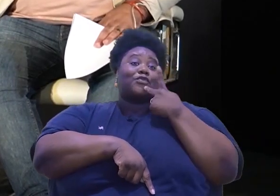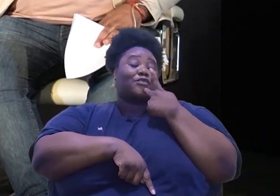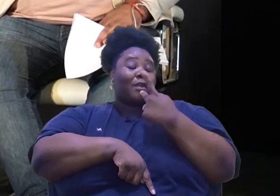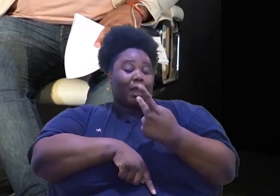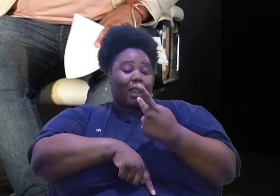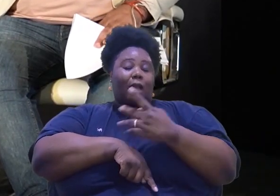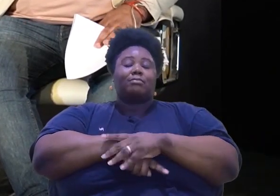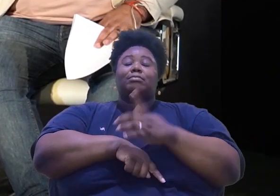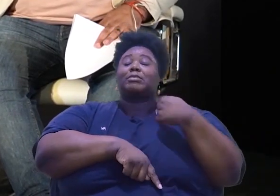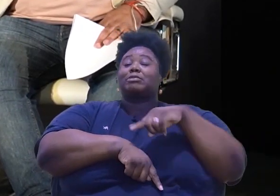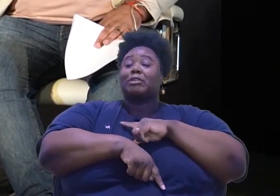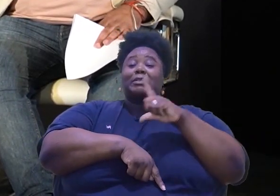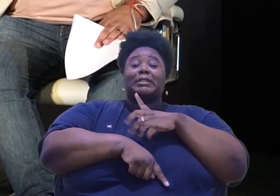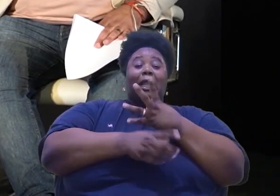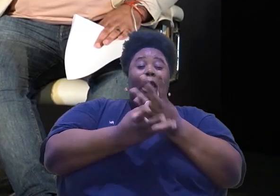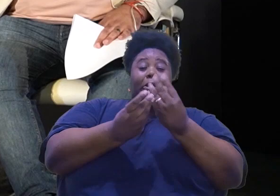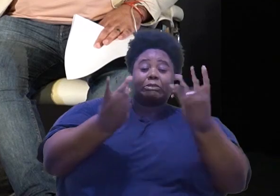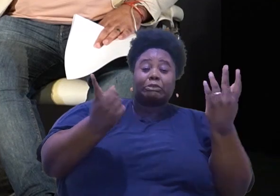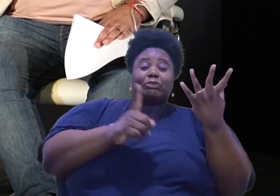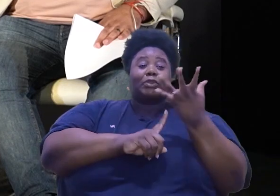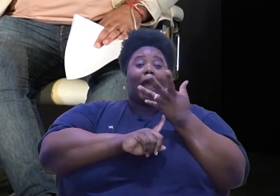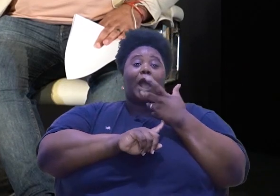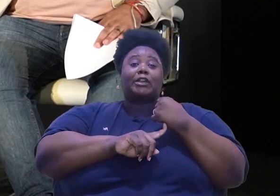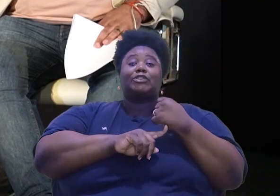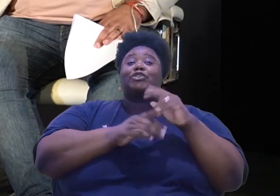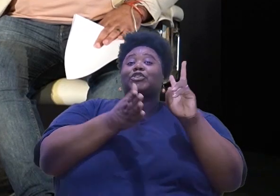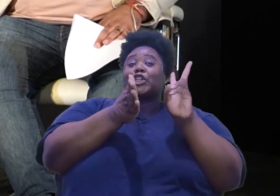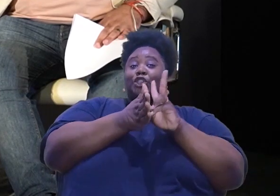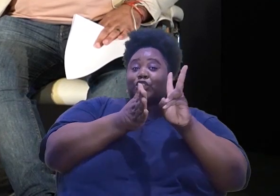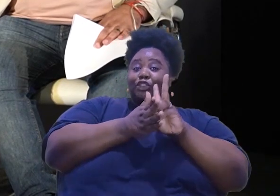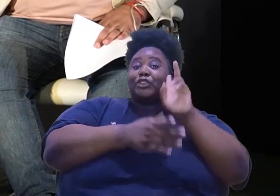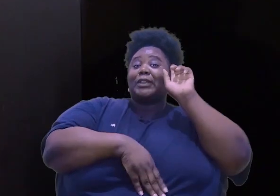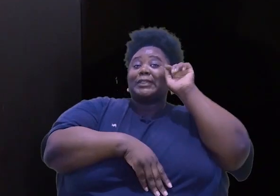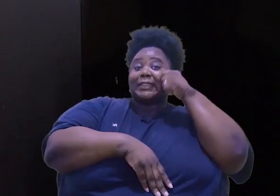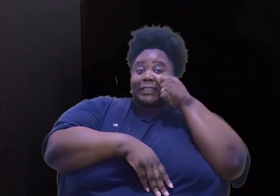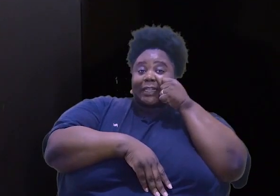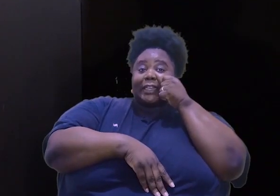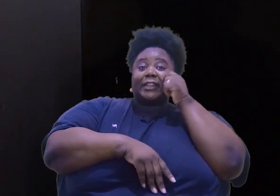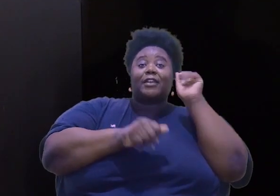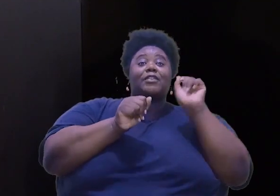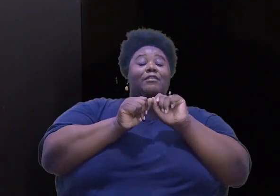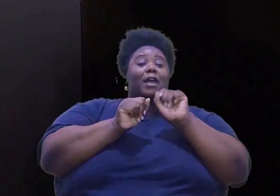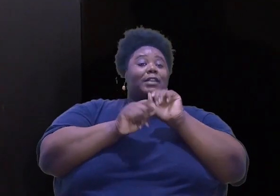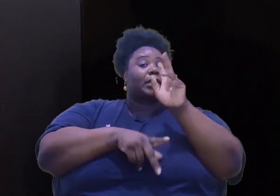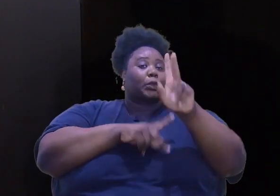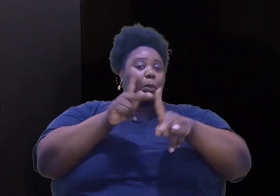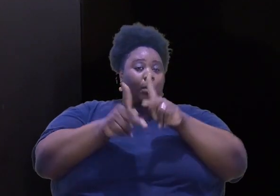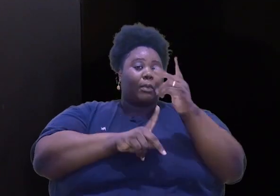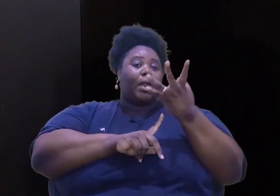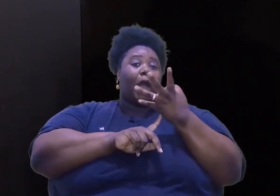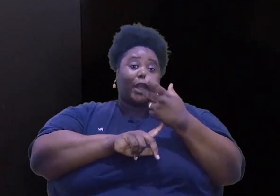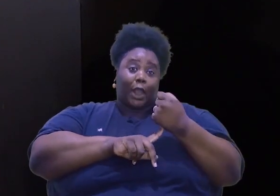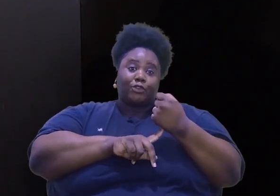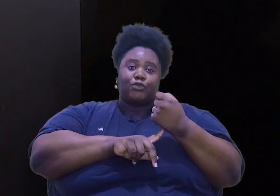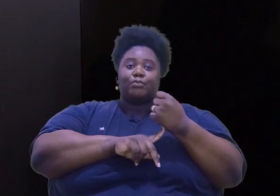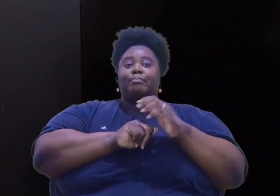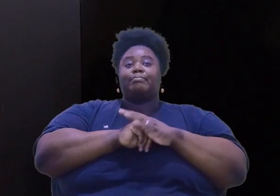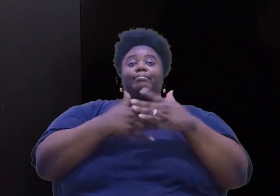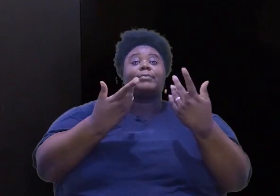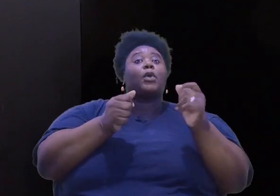né? Temos muitos artistas indígenas e negros na produção popular, né? E aí eu faço